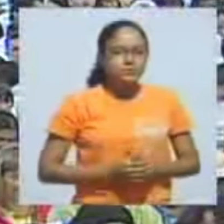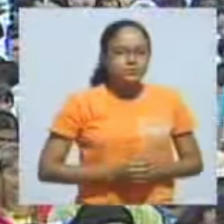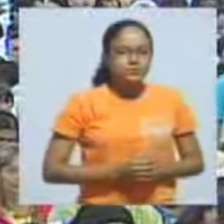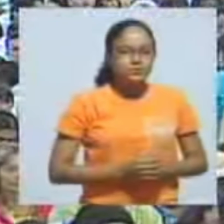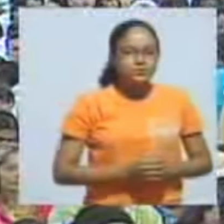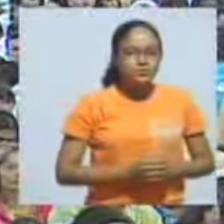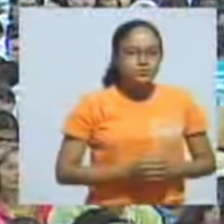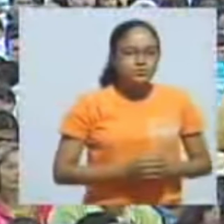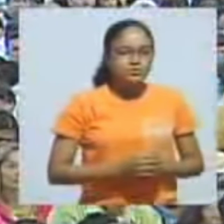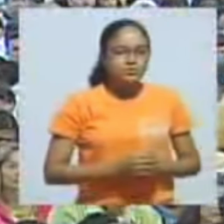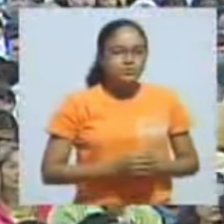Se, portanto,